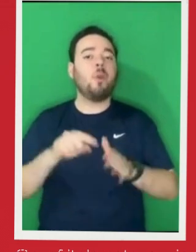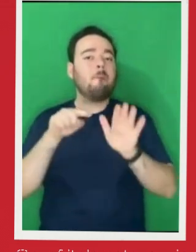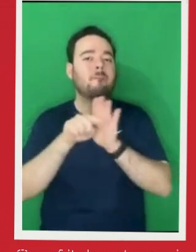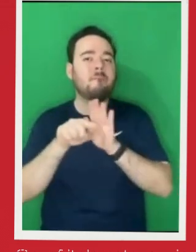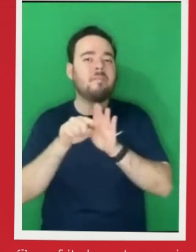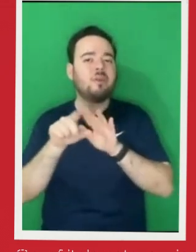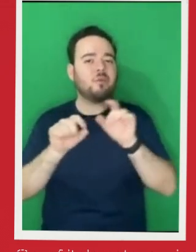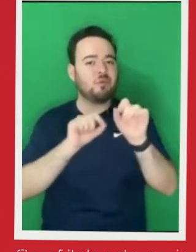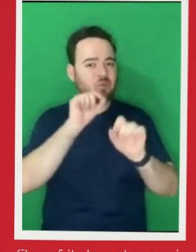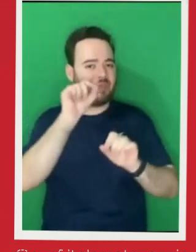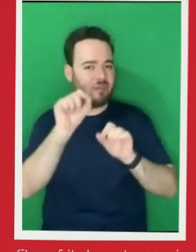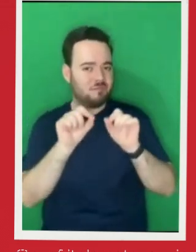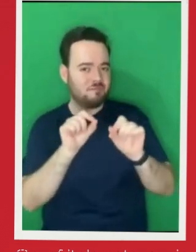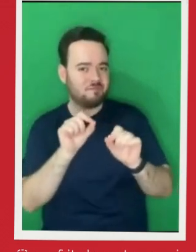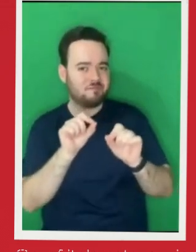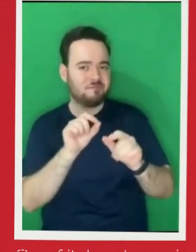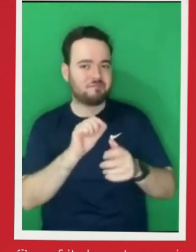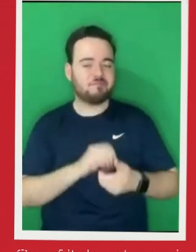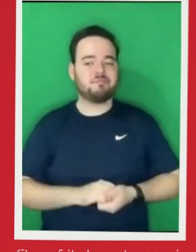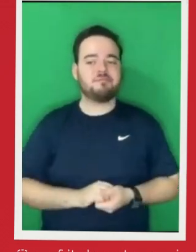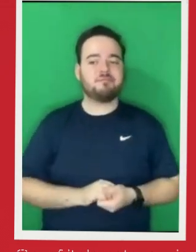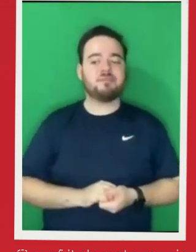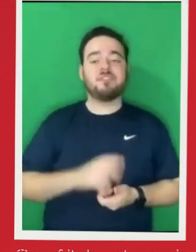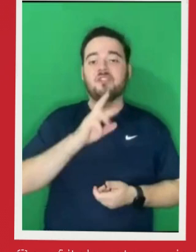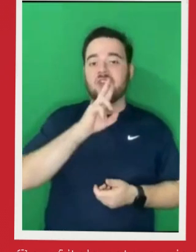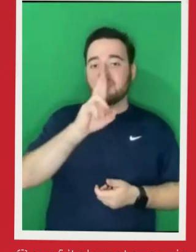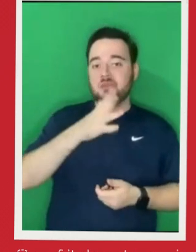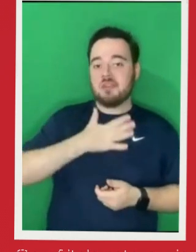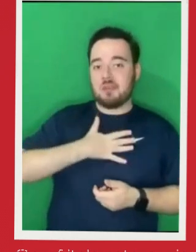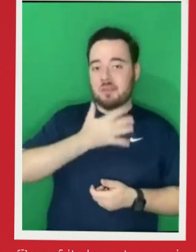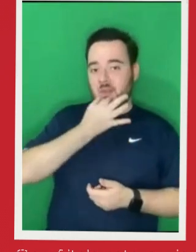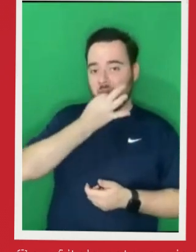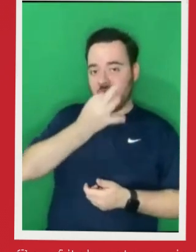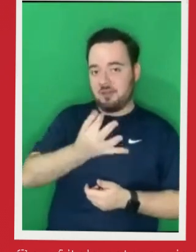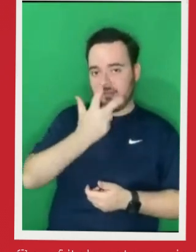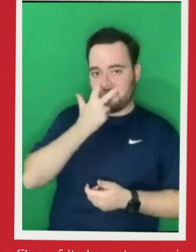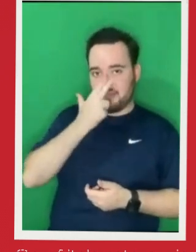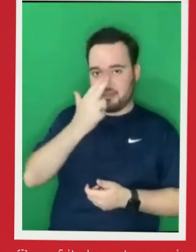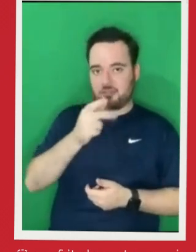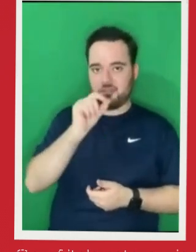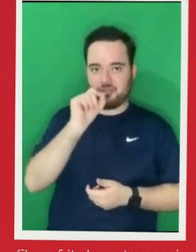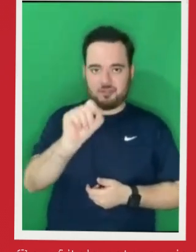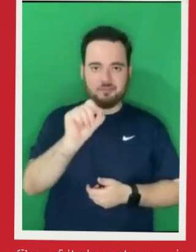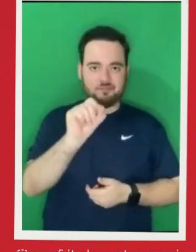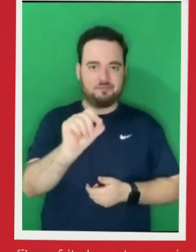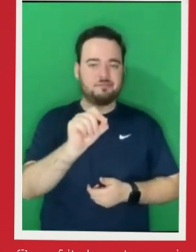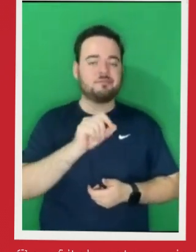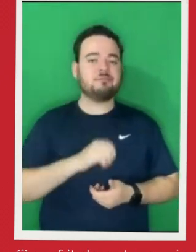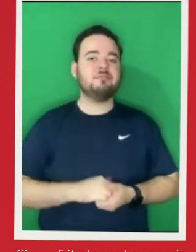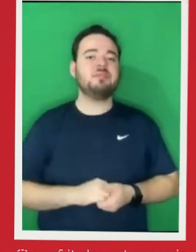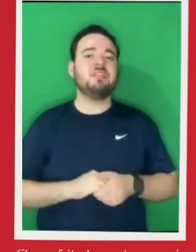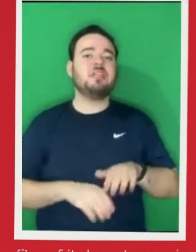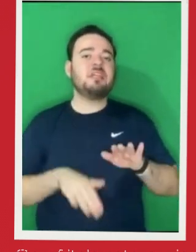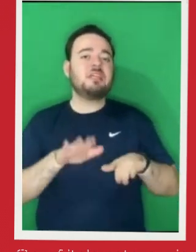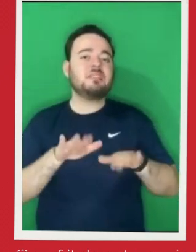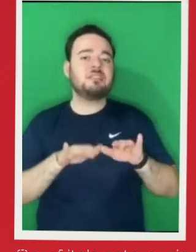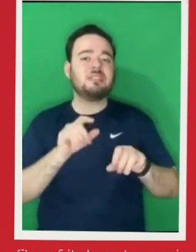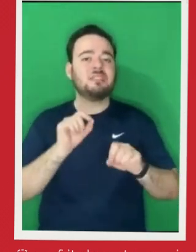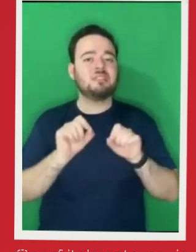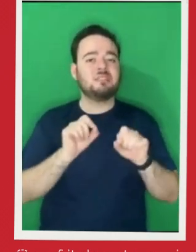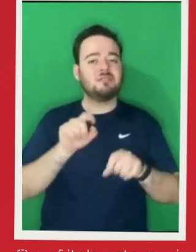Essa é uma pergunta que eu vou responder o que eu acho, tá certo? Então você vai me tomar como muita